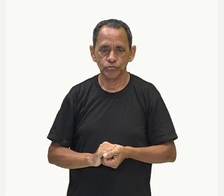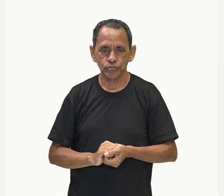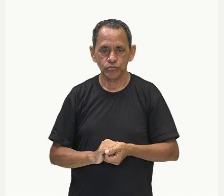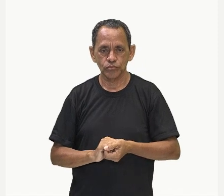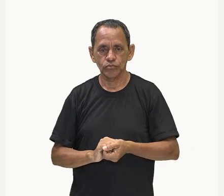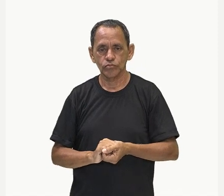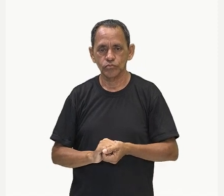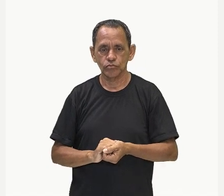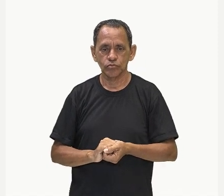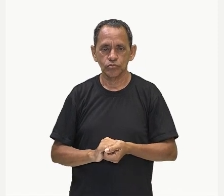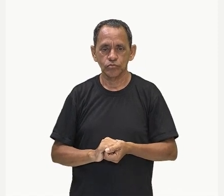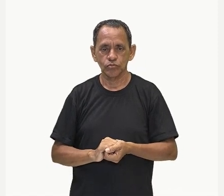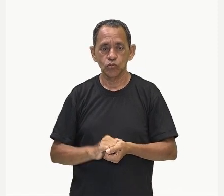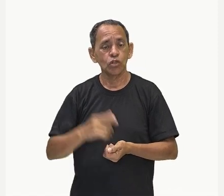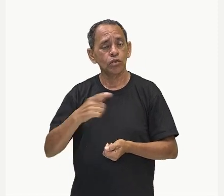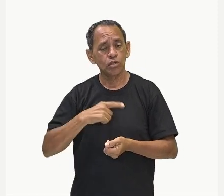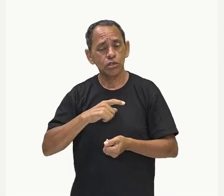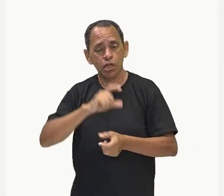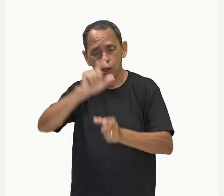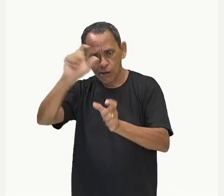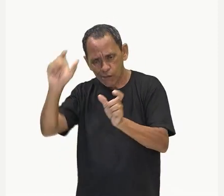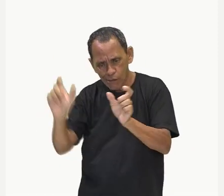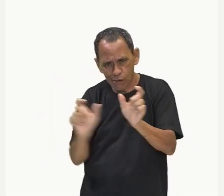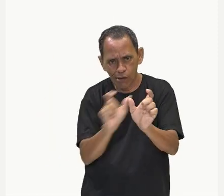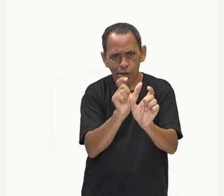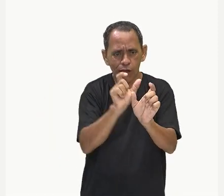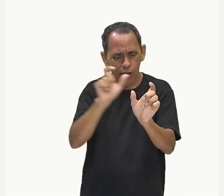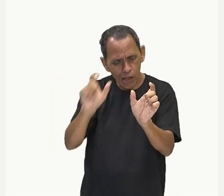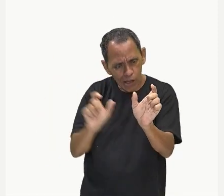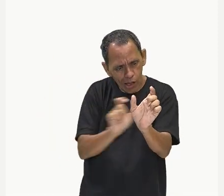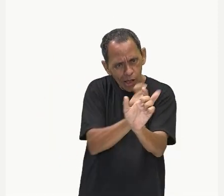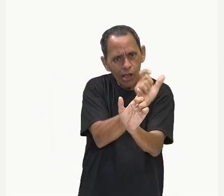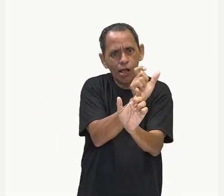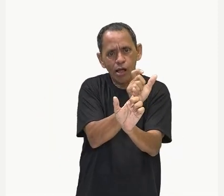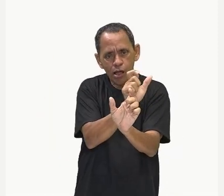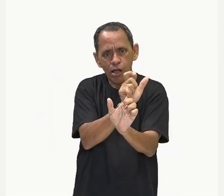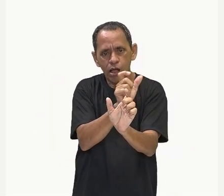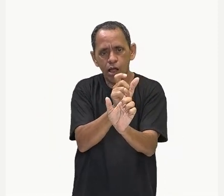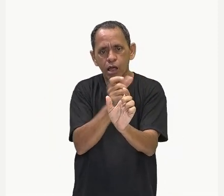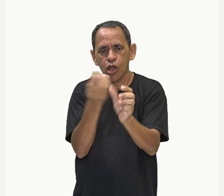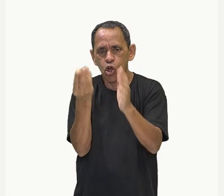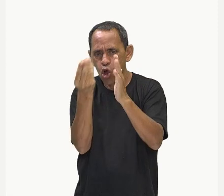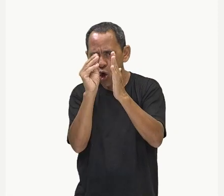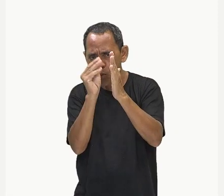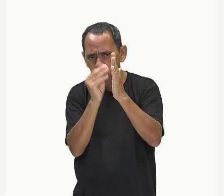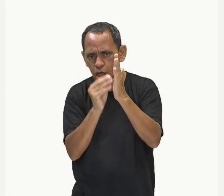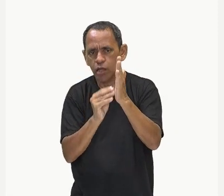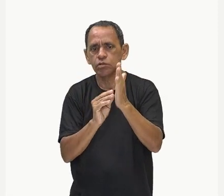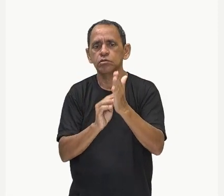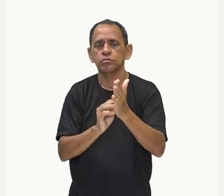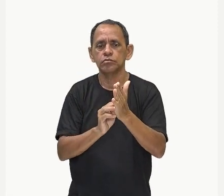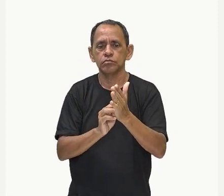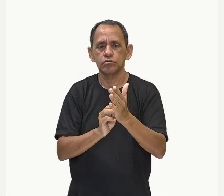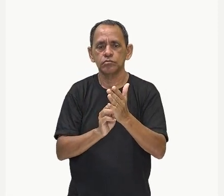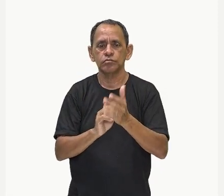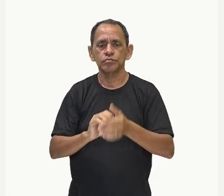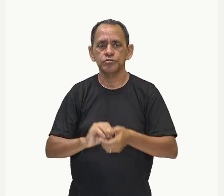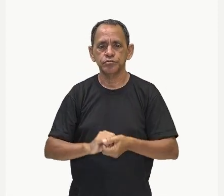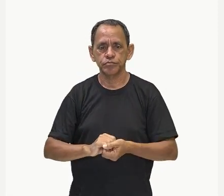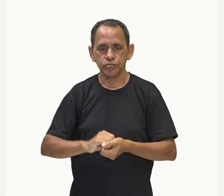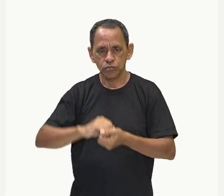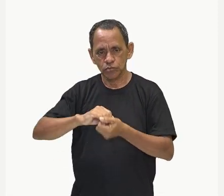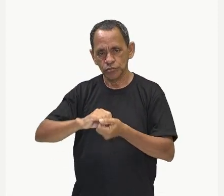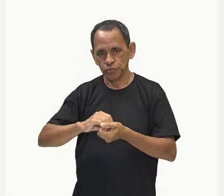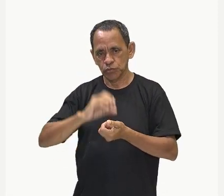ter 2 casas decimais. Então, aí eu completo com a vírgula e o zero novamente.